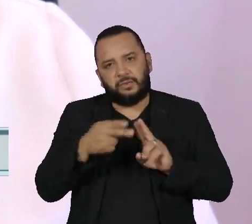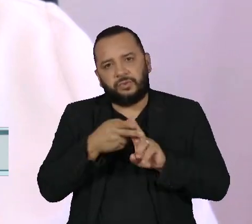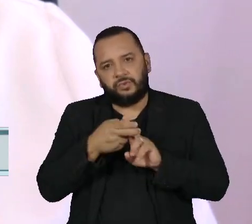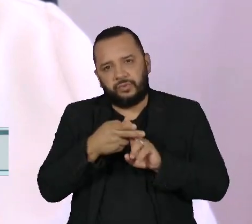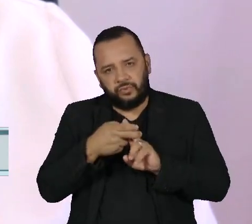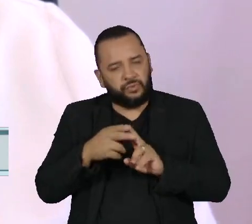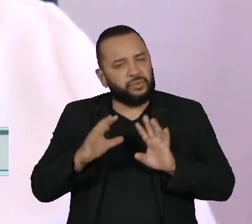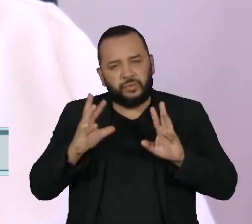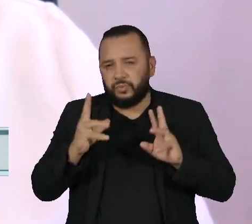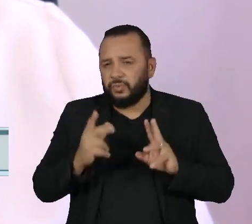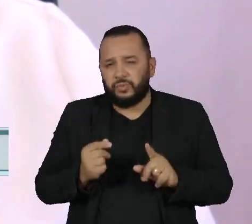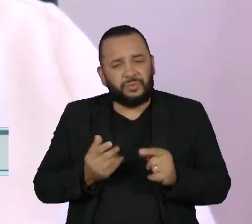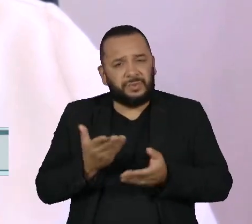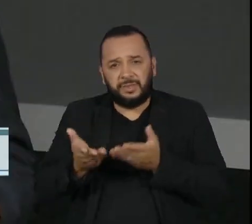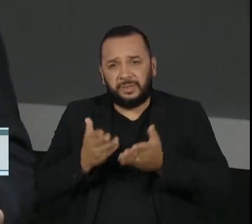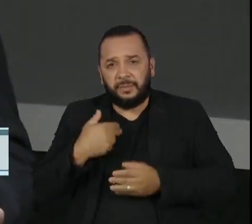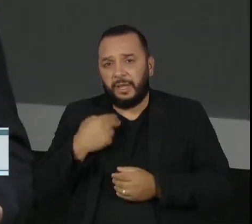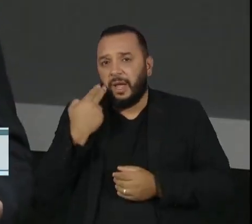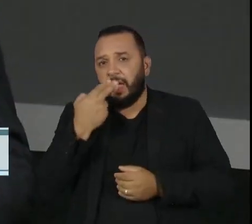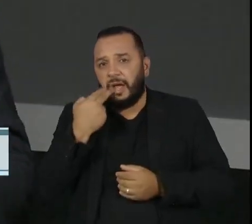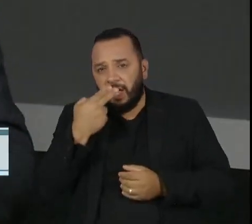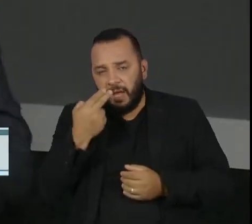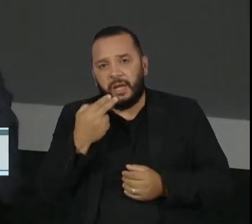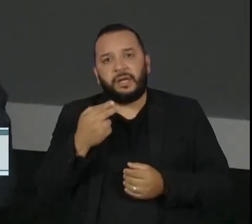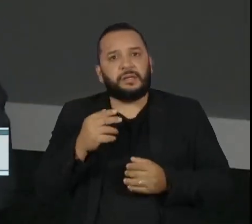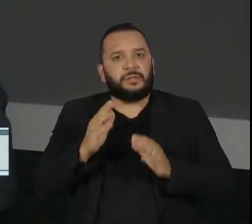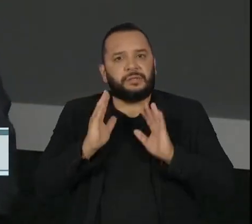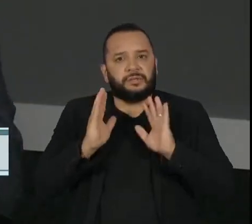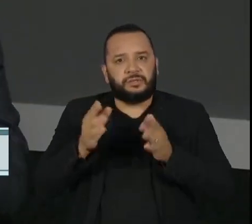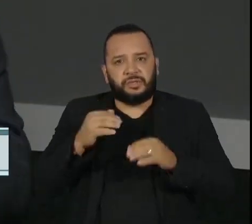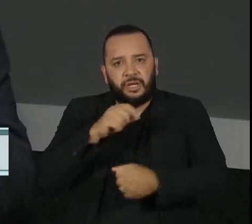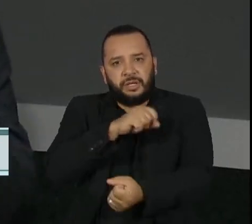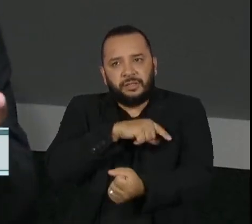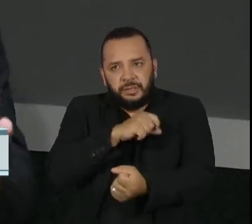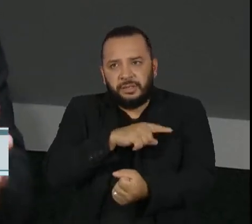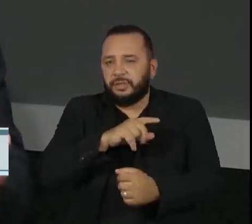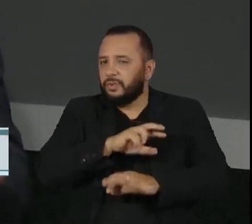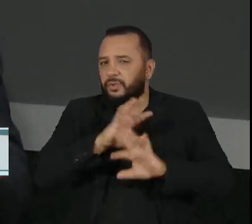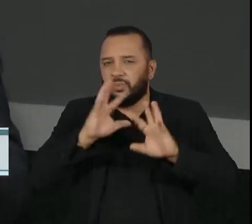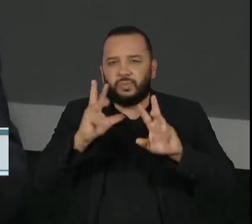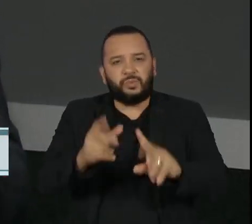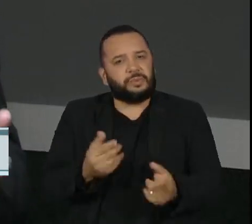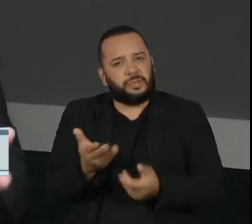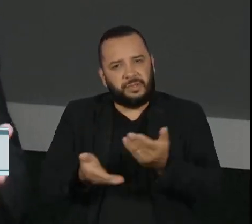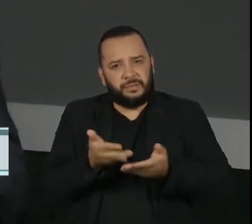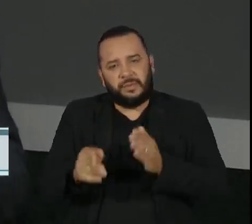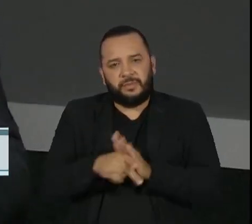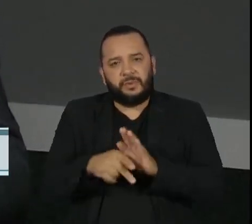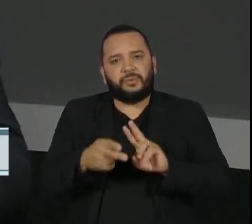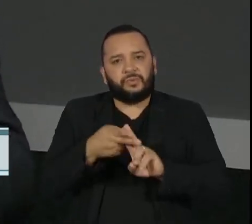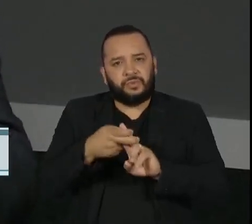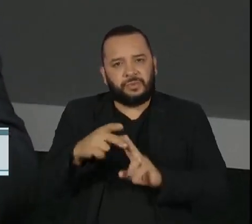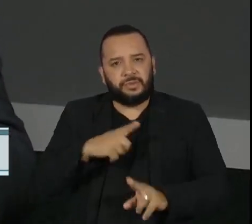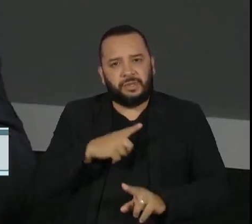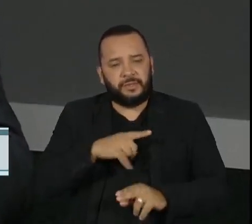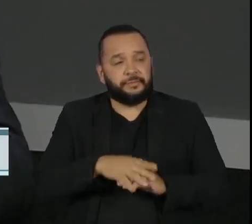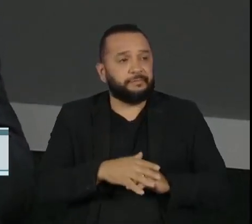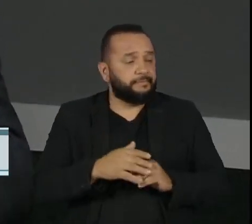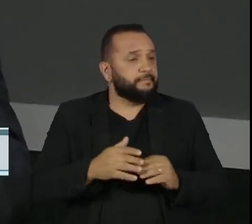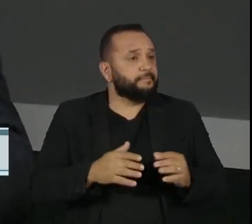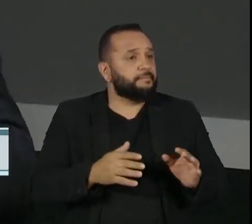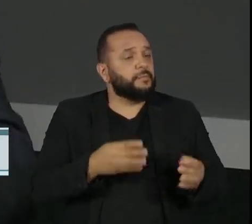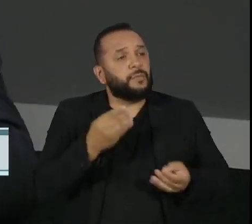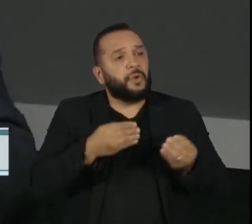a quimioterapia e a reconstrução. Finalmente, doutor, para quem nos ouve, quais são os sinais de alerta? O